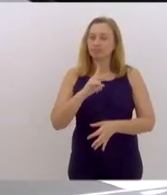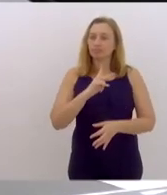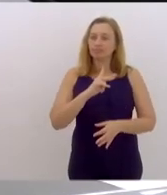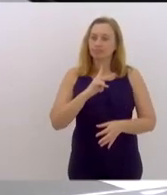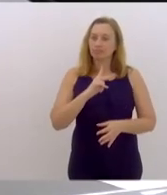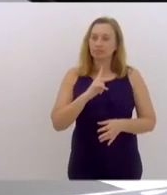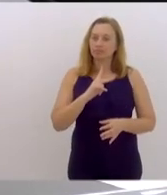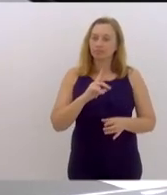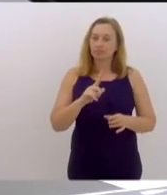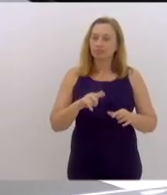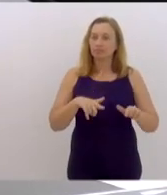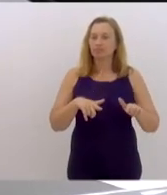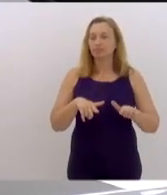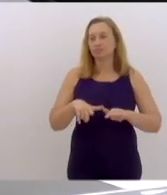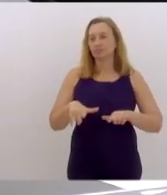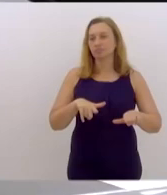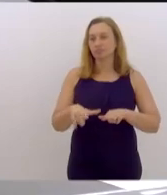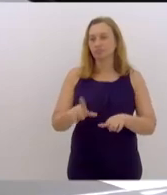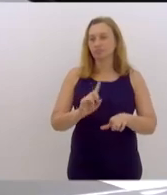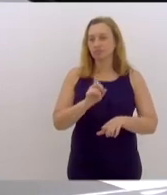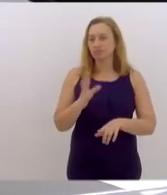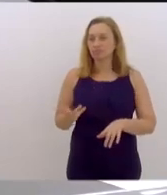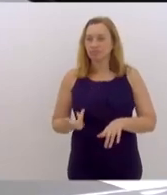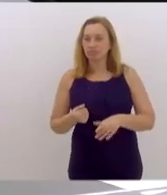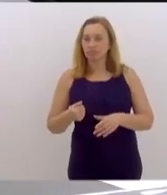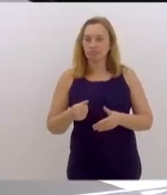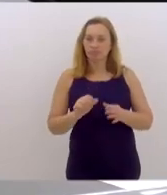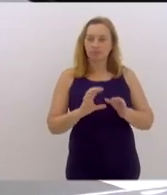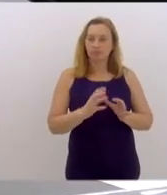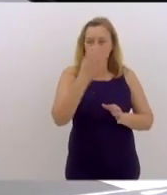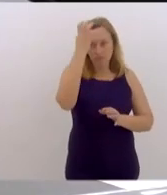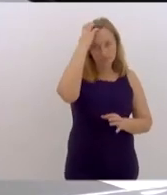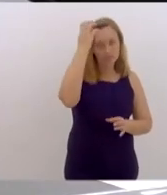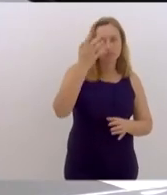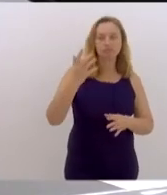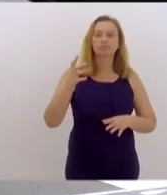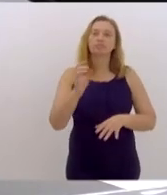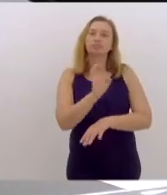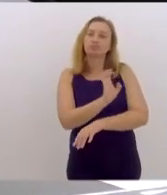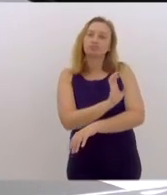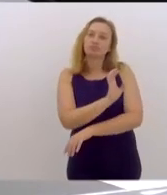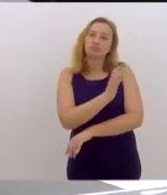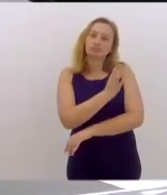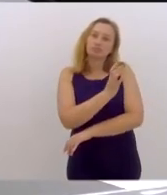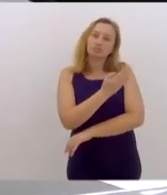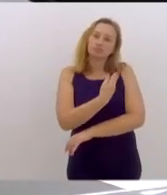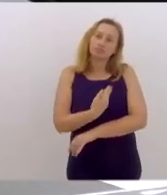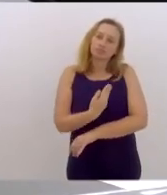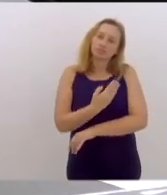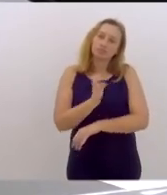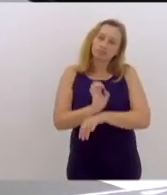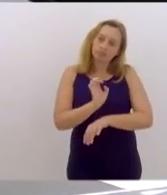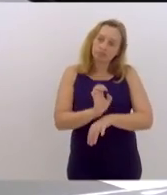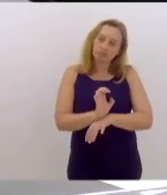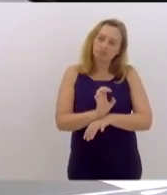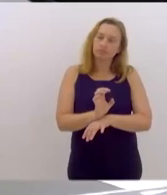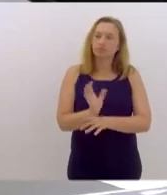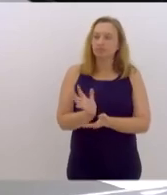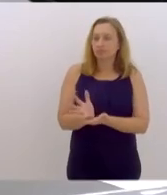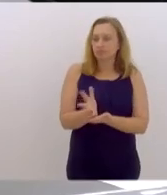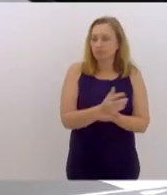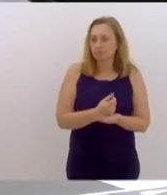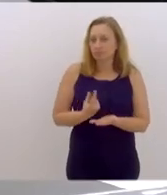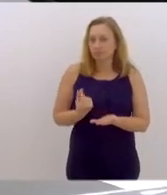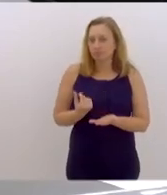e empurra a responsabilidade para o estado é uma eterna rotina privatiza o lucro